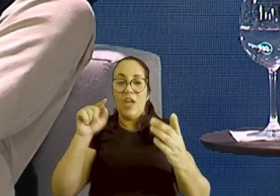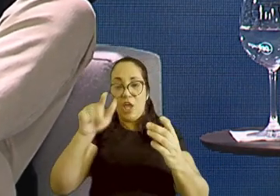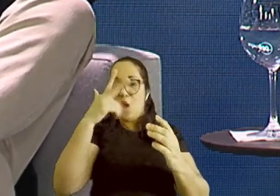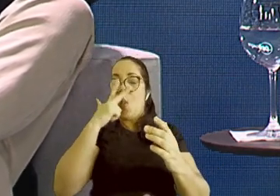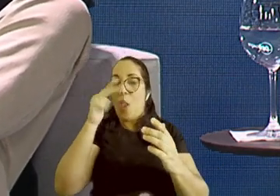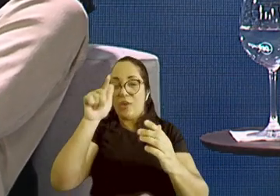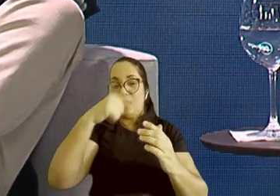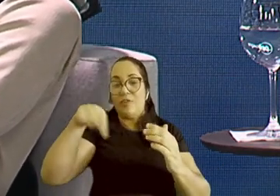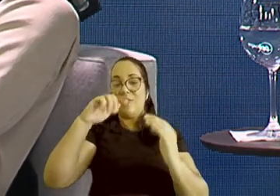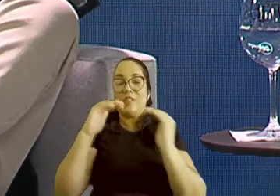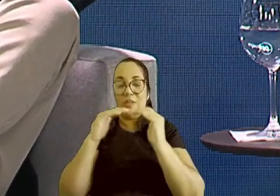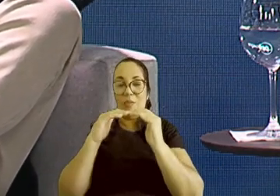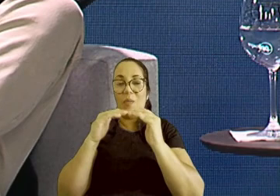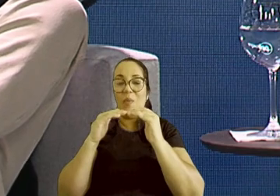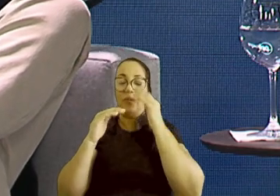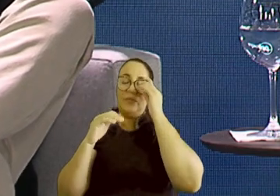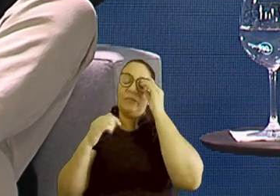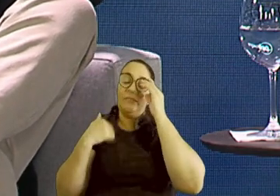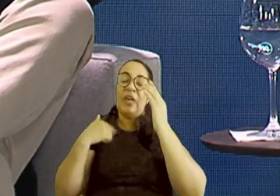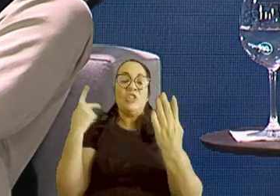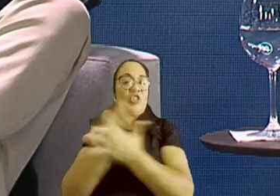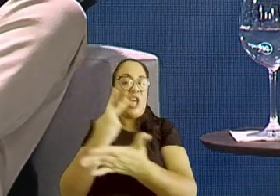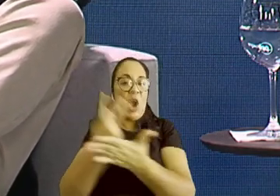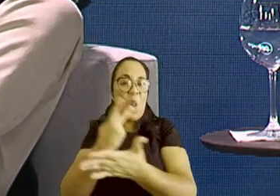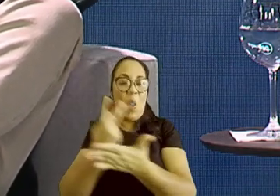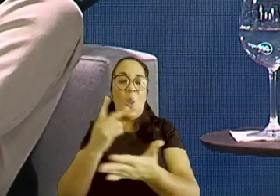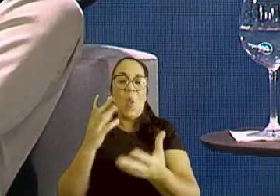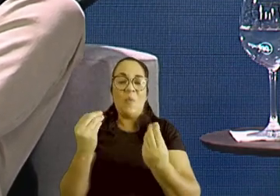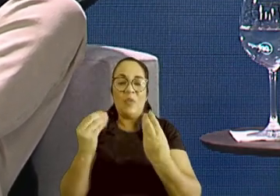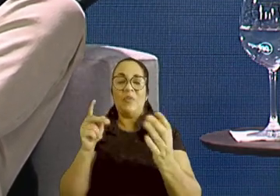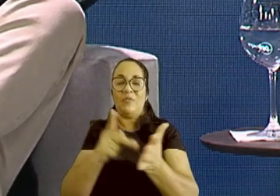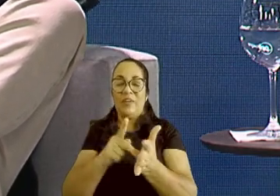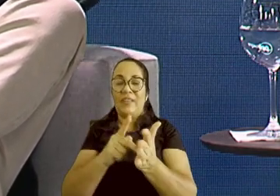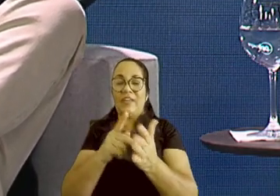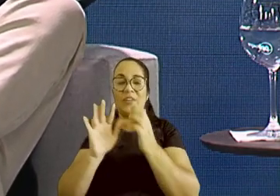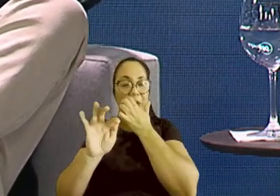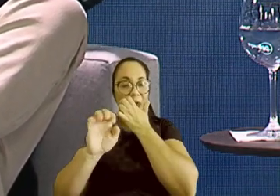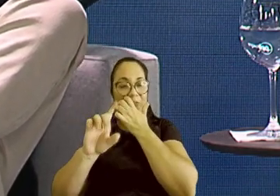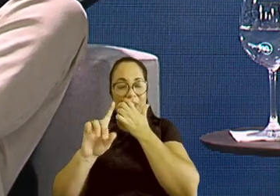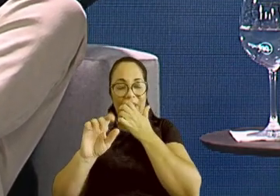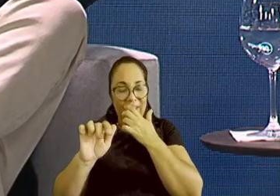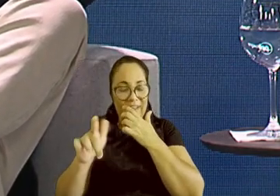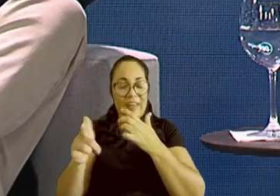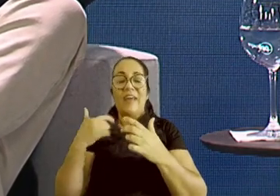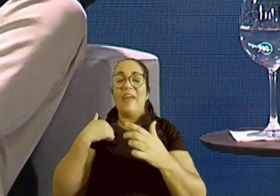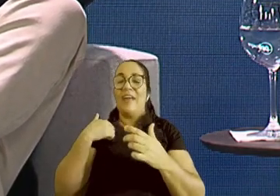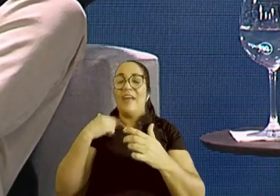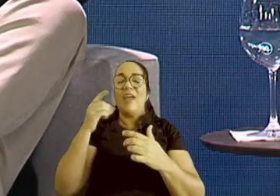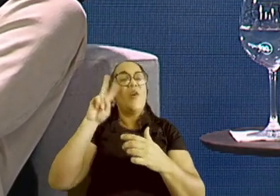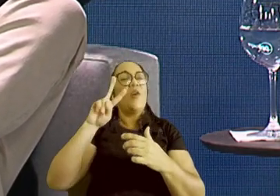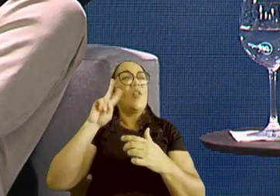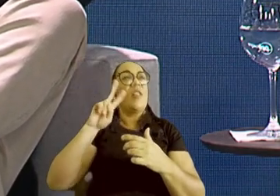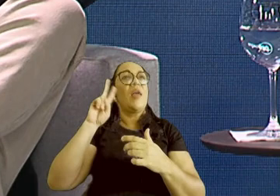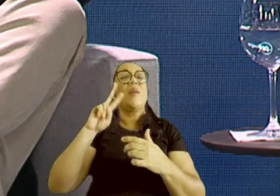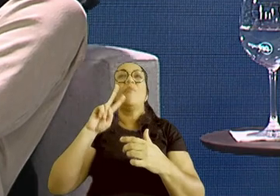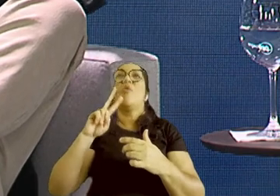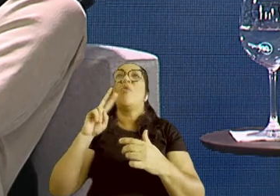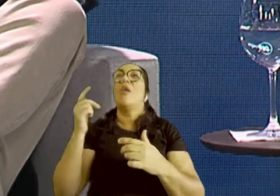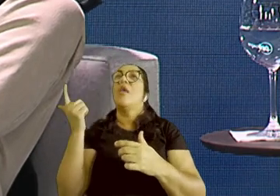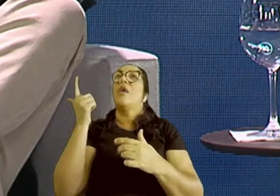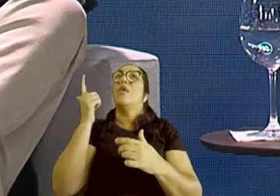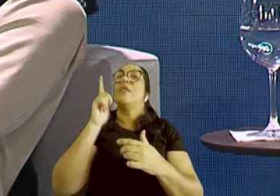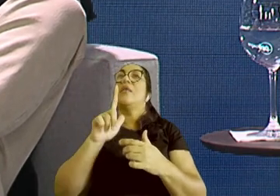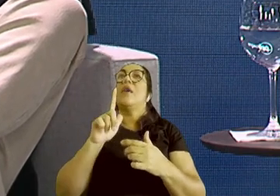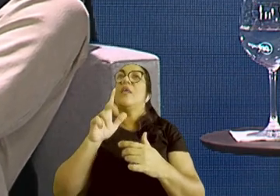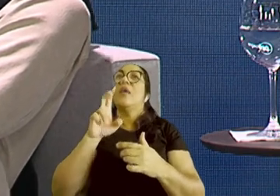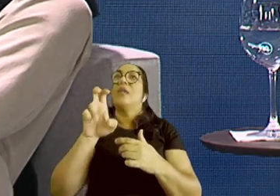na jornada né se não me engano Federer na carreira dele ele ganha 51% dos pontos alguma coisa